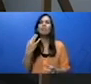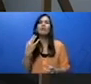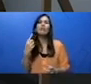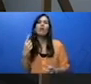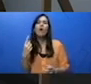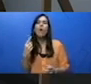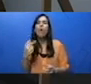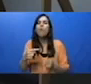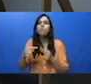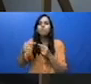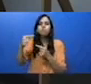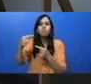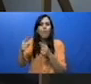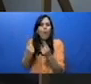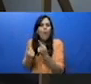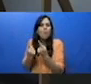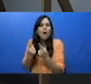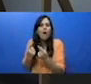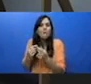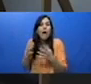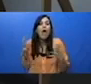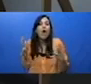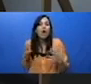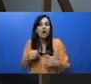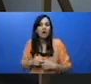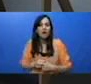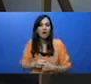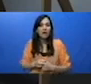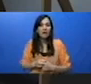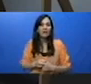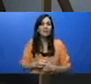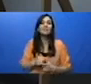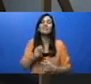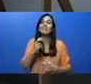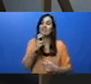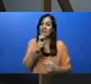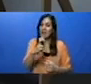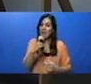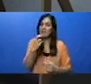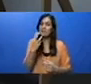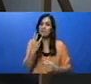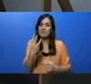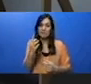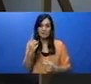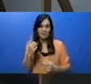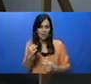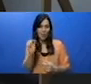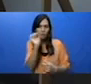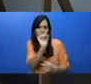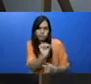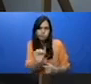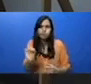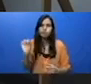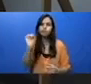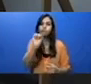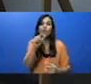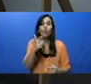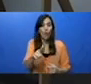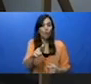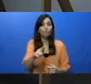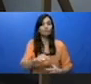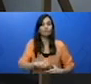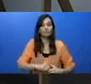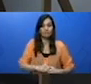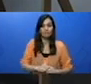Olha, compara bem. Qual é o maior? 531. Então, ela circula novamente,